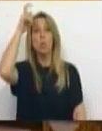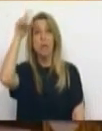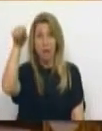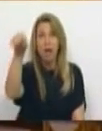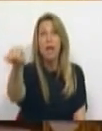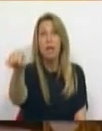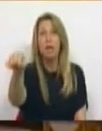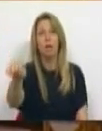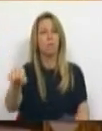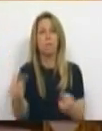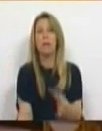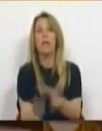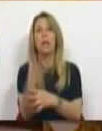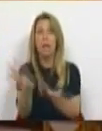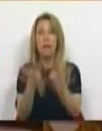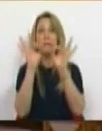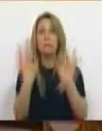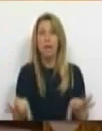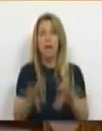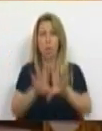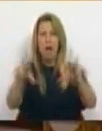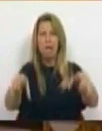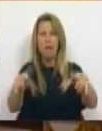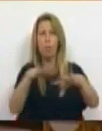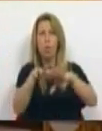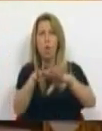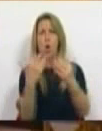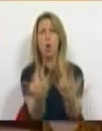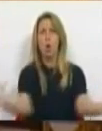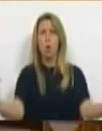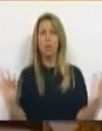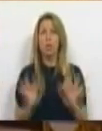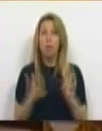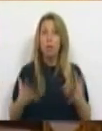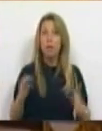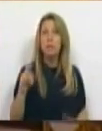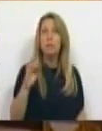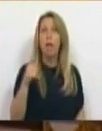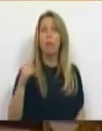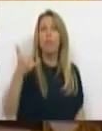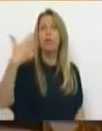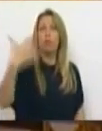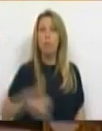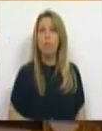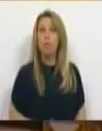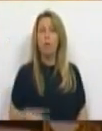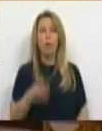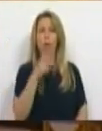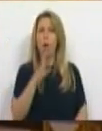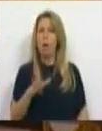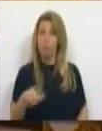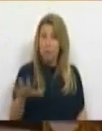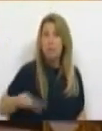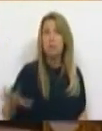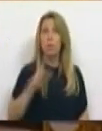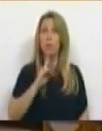autênticos campos de concentração do século XXI. Isto não é tolerável. É uma situação que nos devia envergonhar a todos.